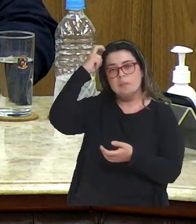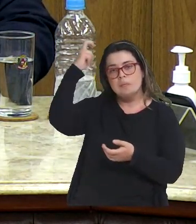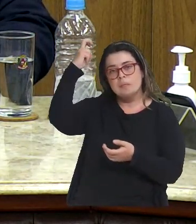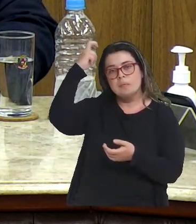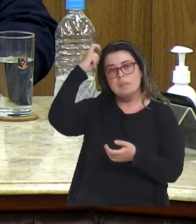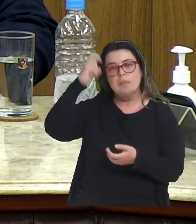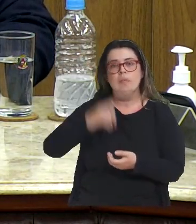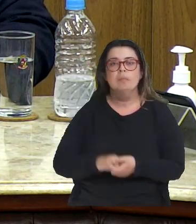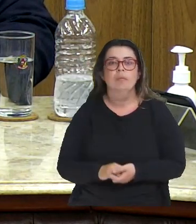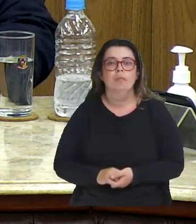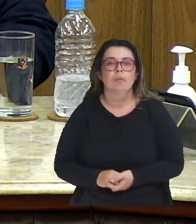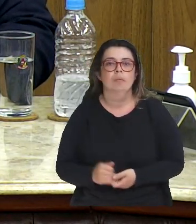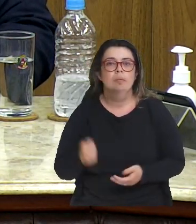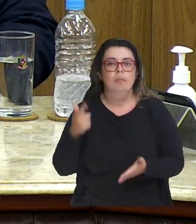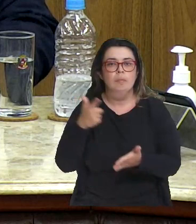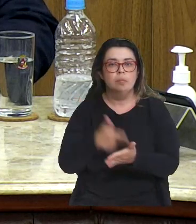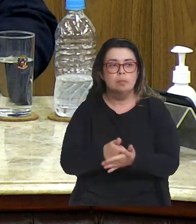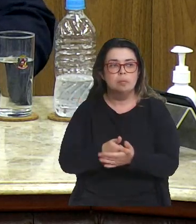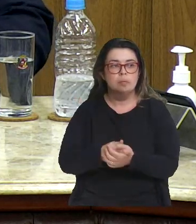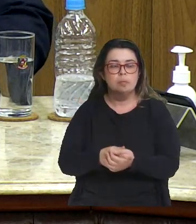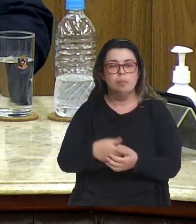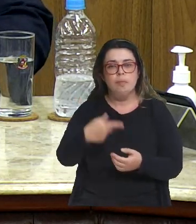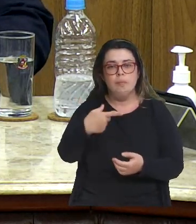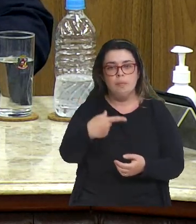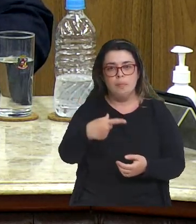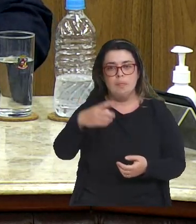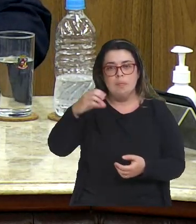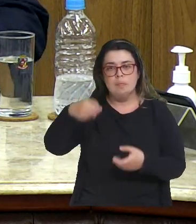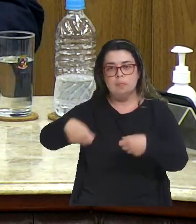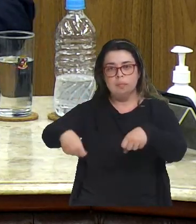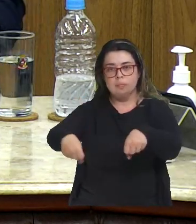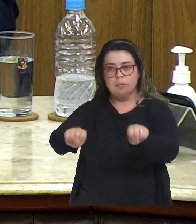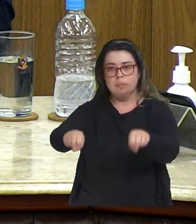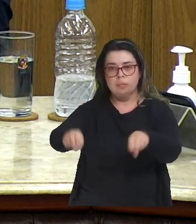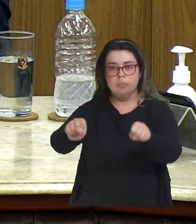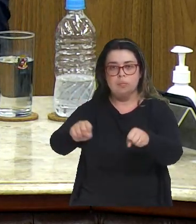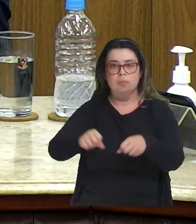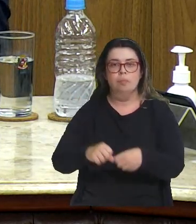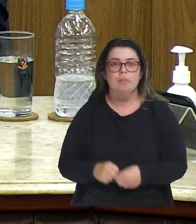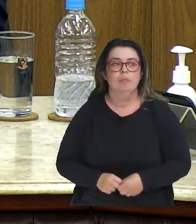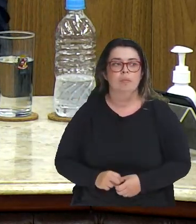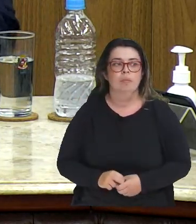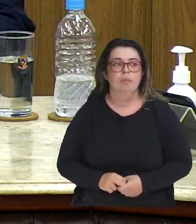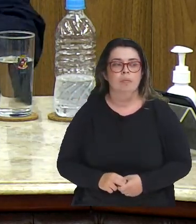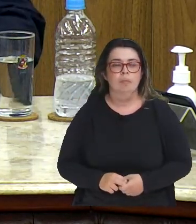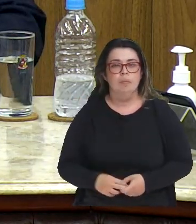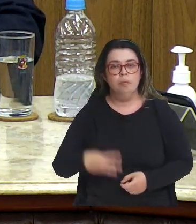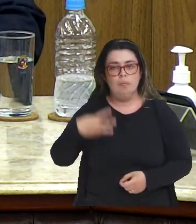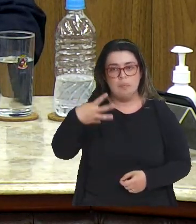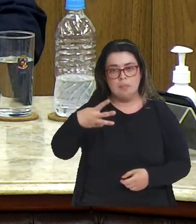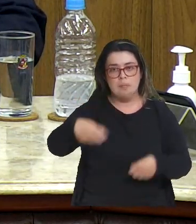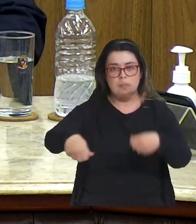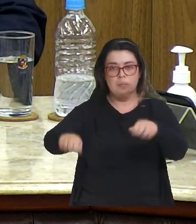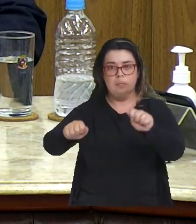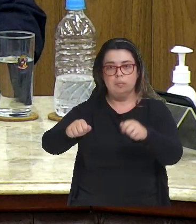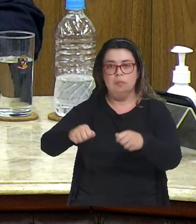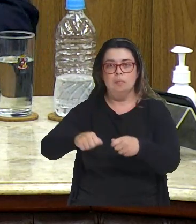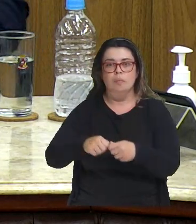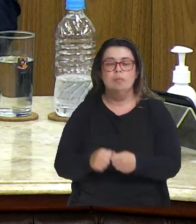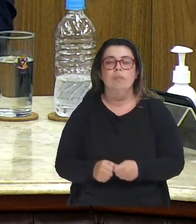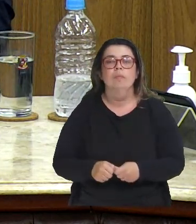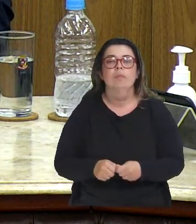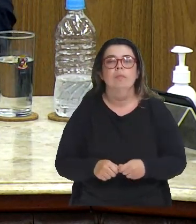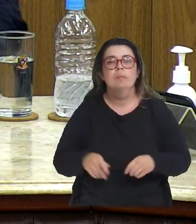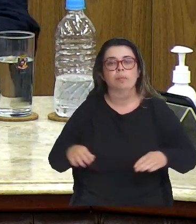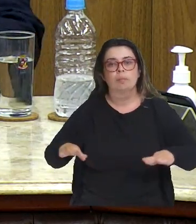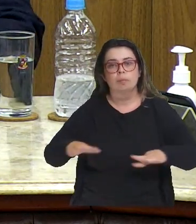mais 10 motocicletas, que serão distribuídas das seguintes maneiras: 4 para o Departamento de Trânsito e o